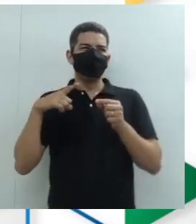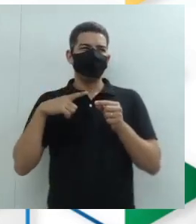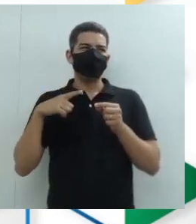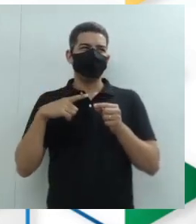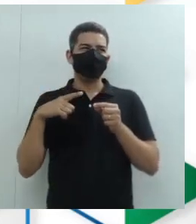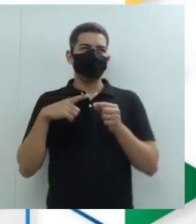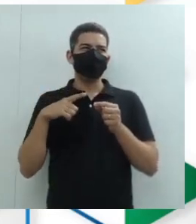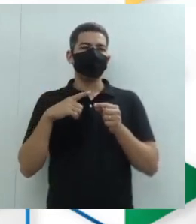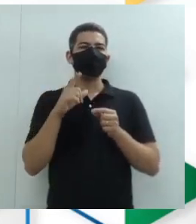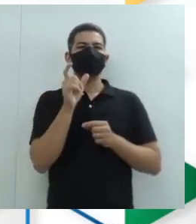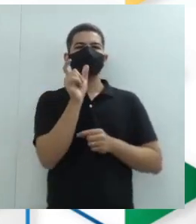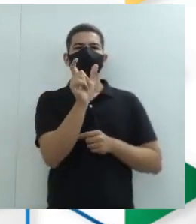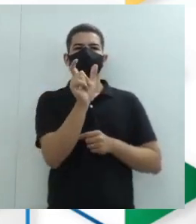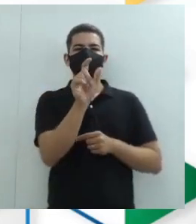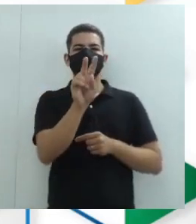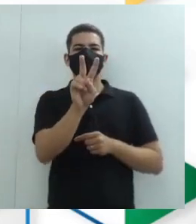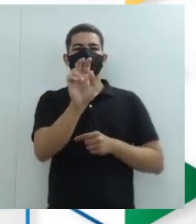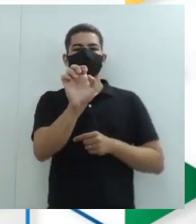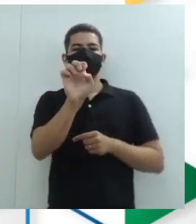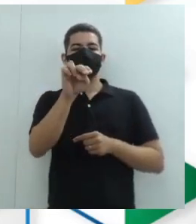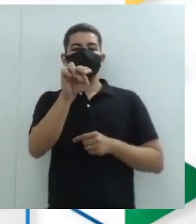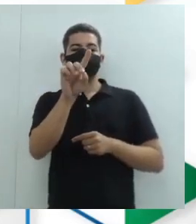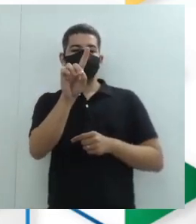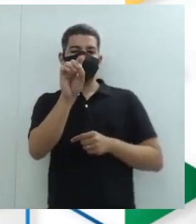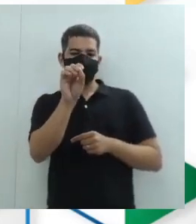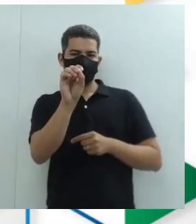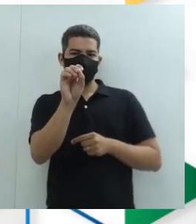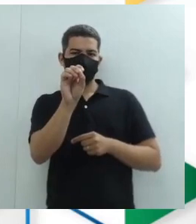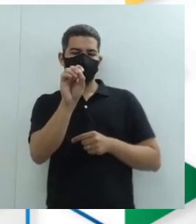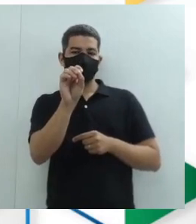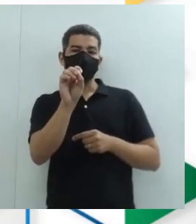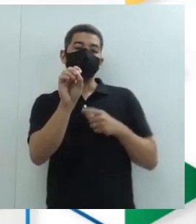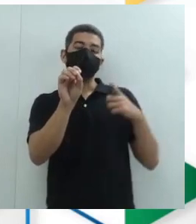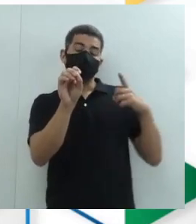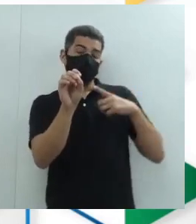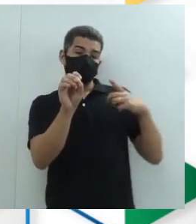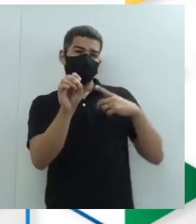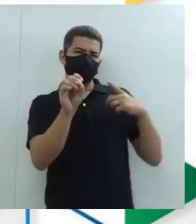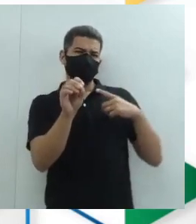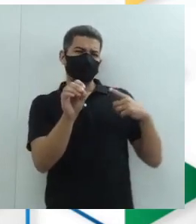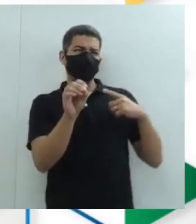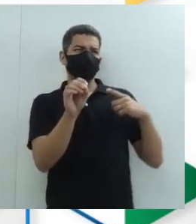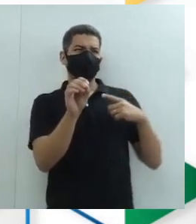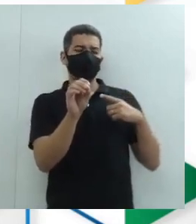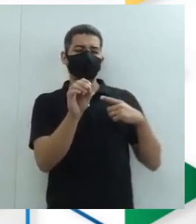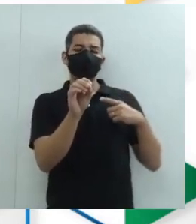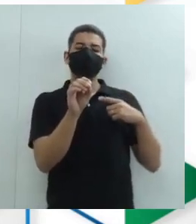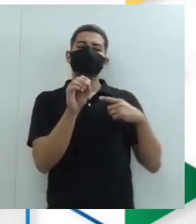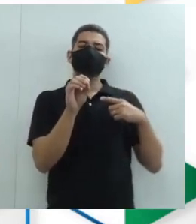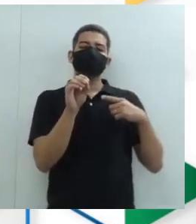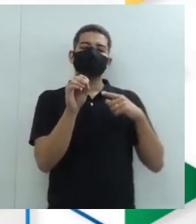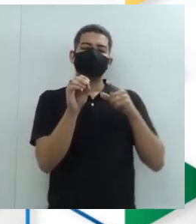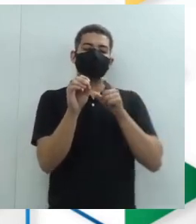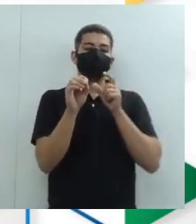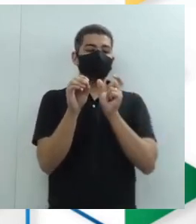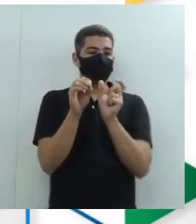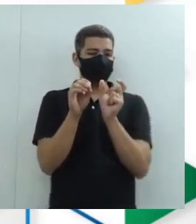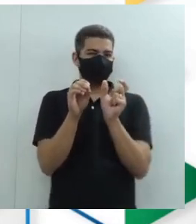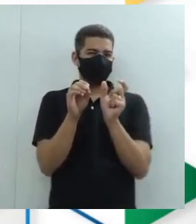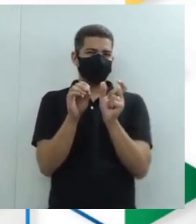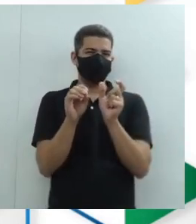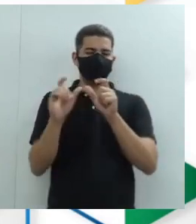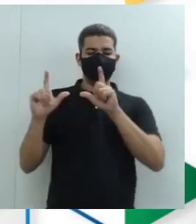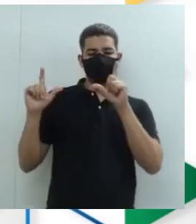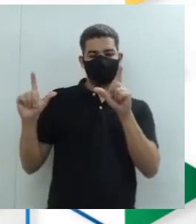Foi o uso da palavra vendo presente aí neste texto. A palavra vendo, na placa,